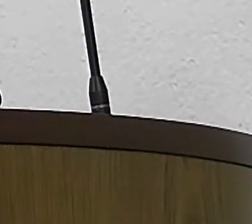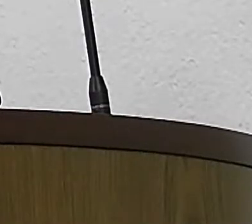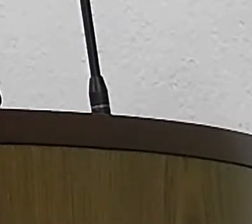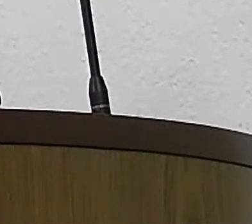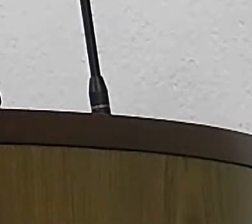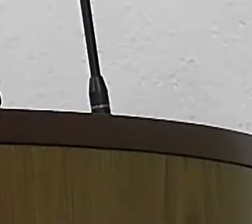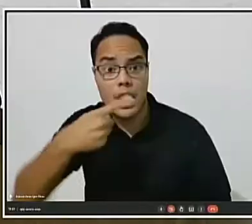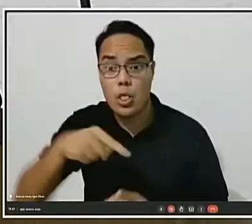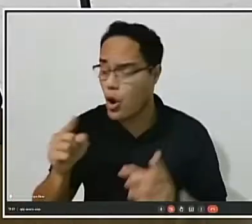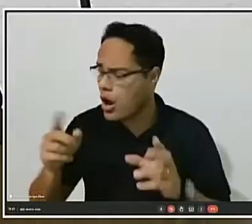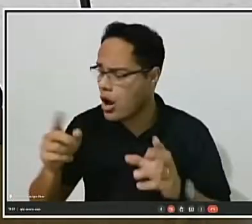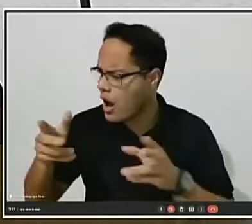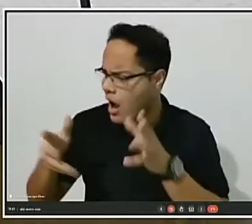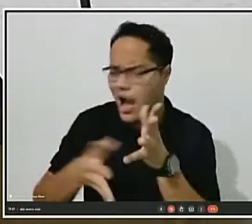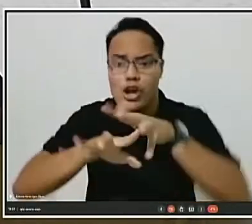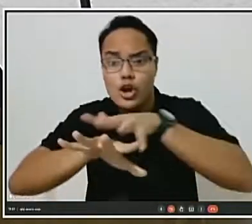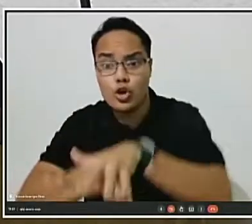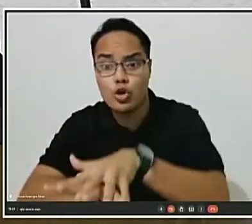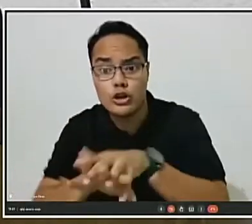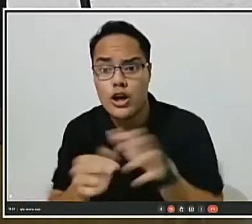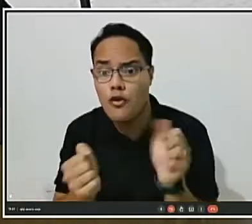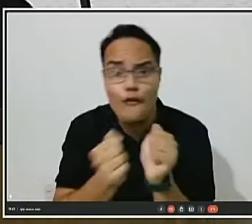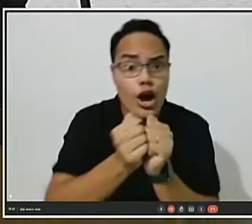cultura capacitista normalizada.